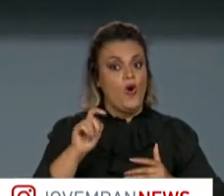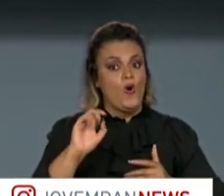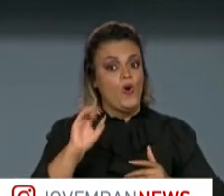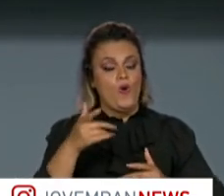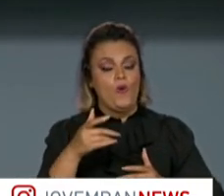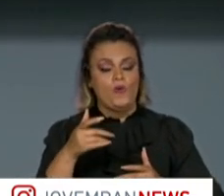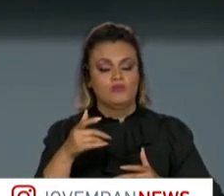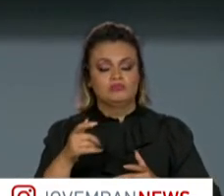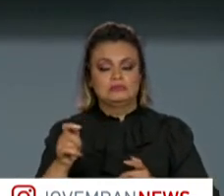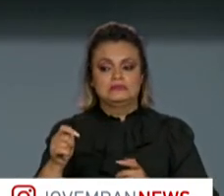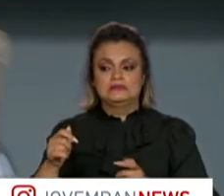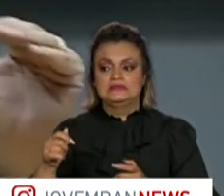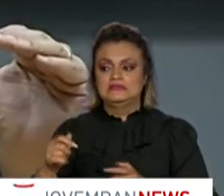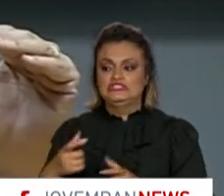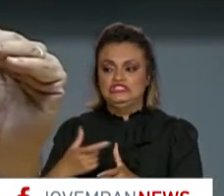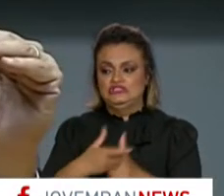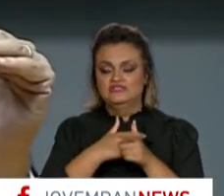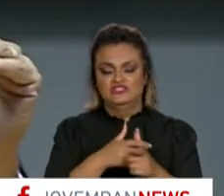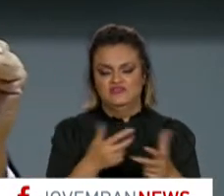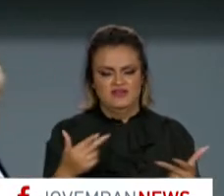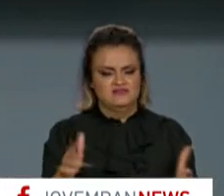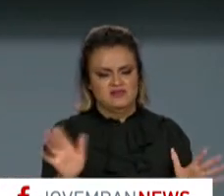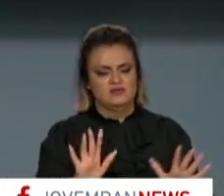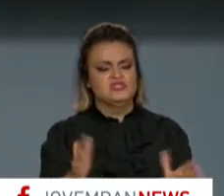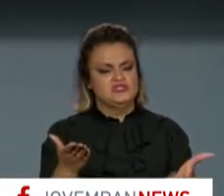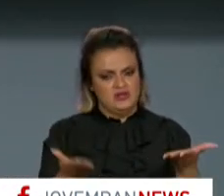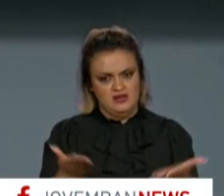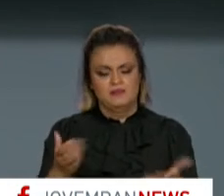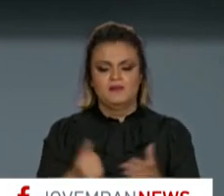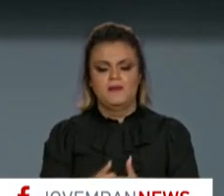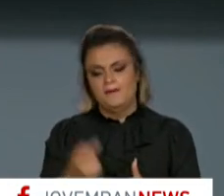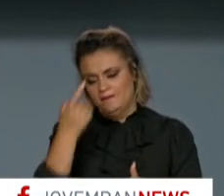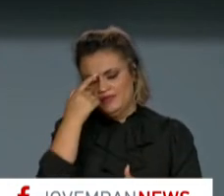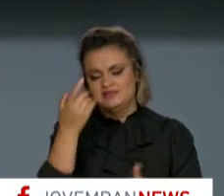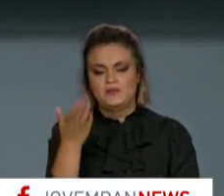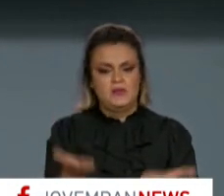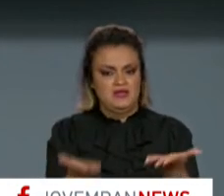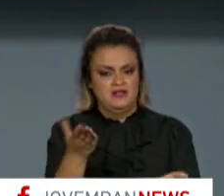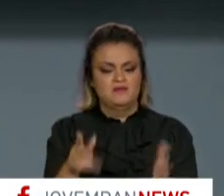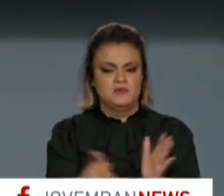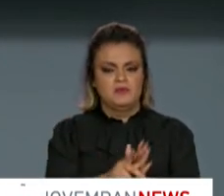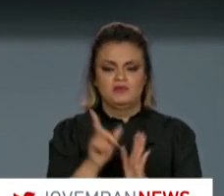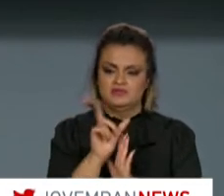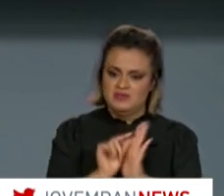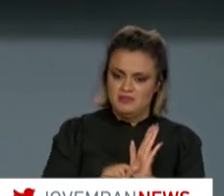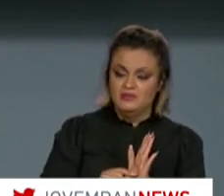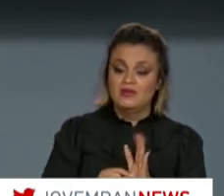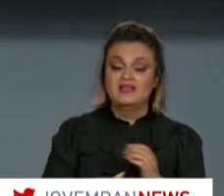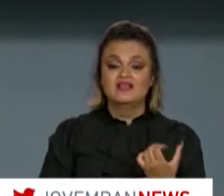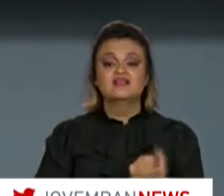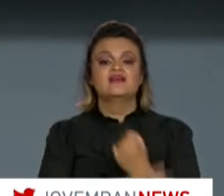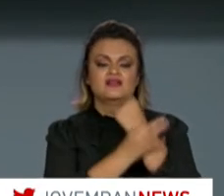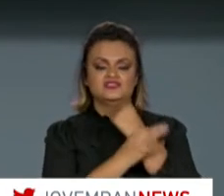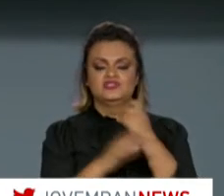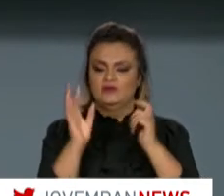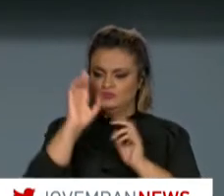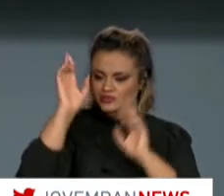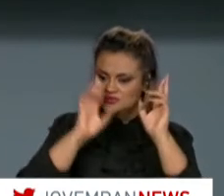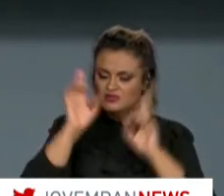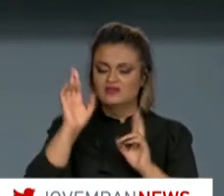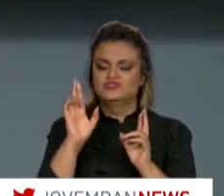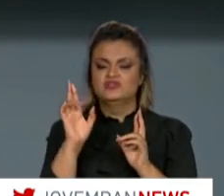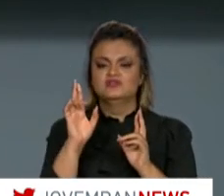tendo um dispêndio maior do que essa média histórica, com vistas ao equilíbrio orçamentário e garantindo que a autoridade